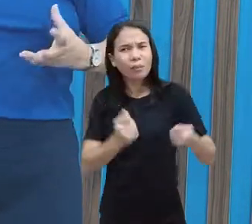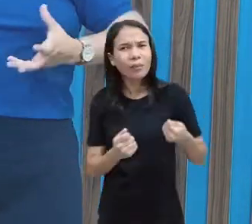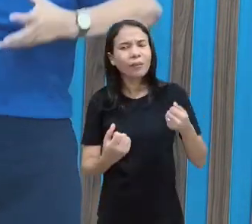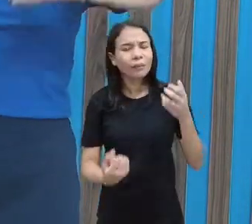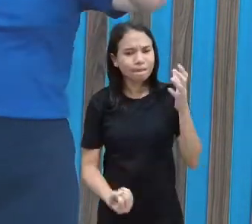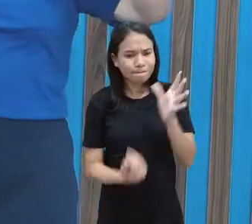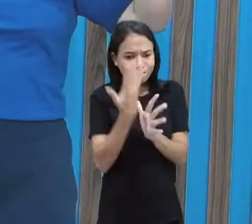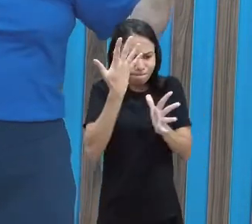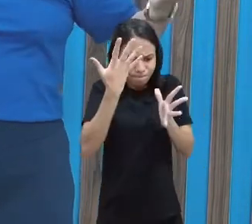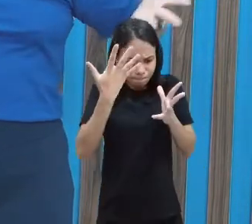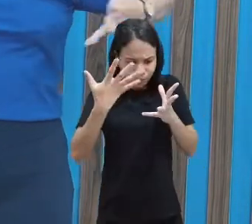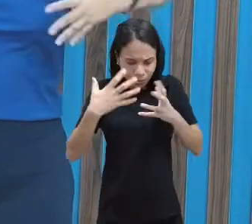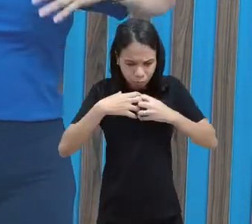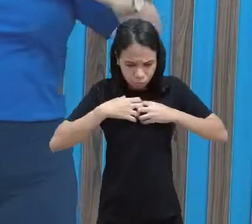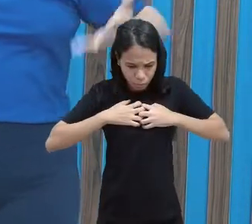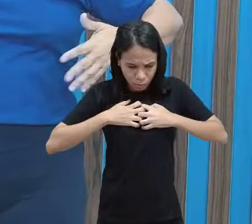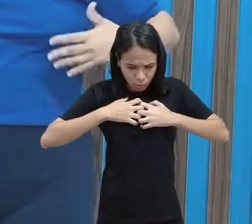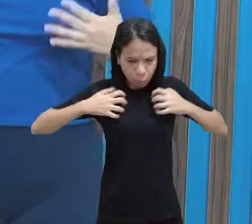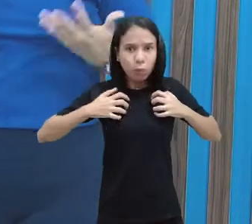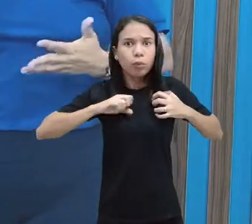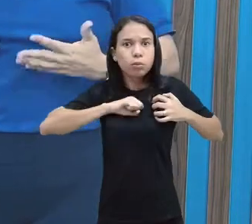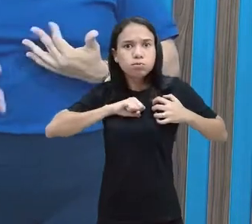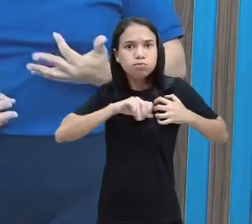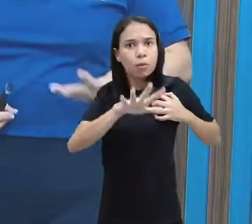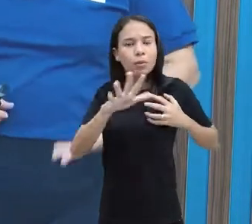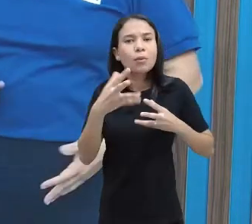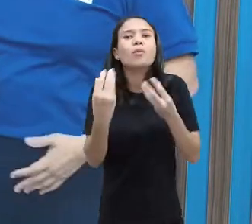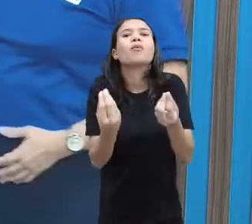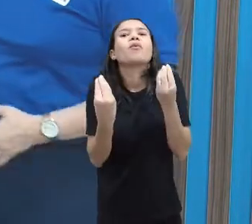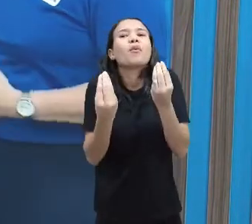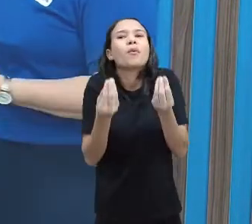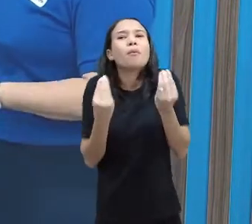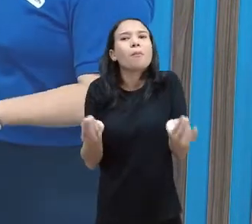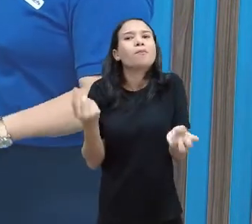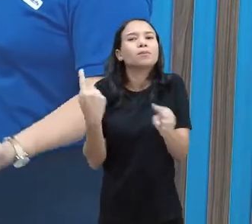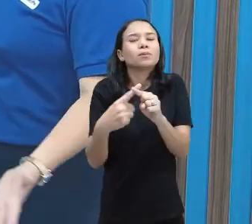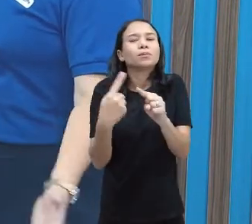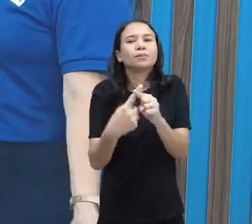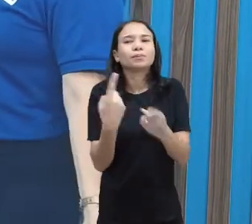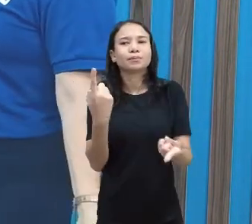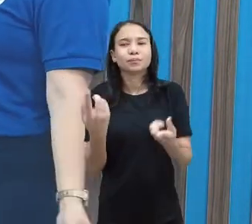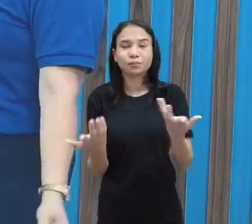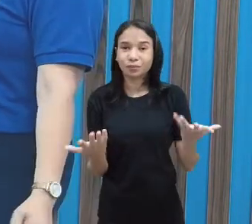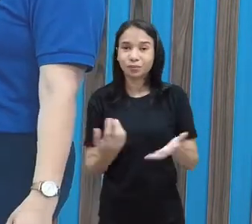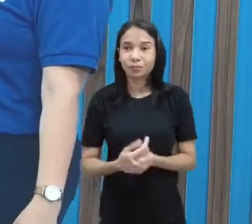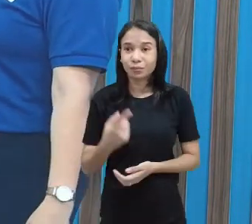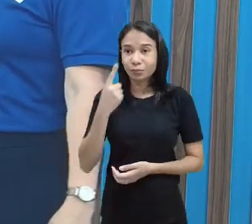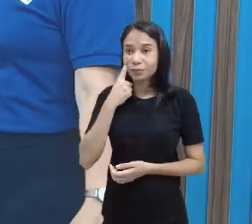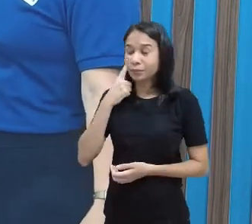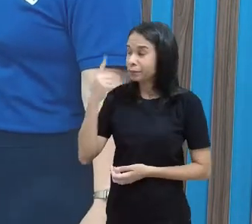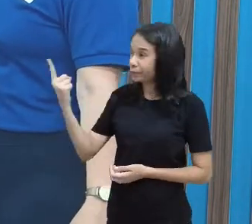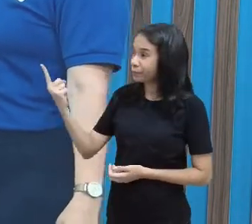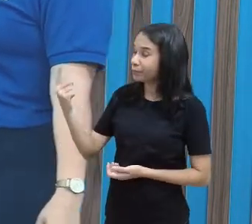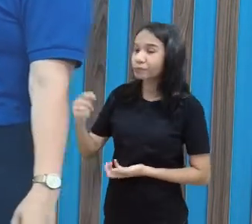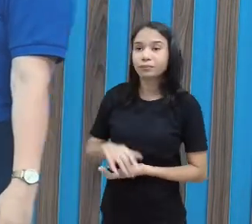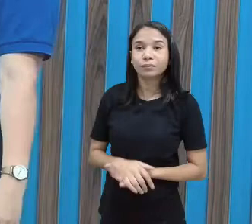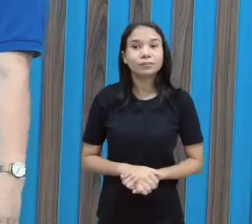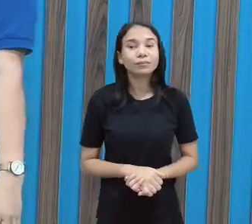pudesse, né, aflorar, surgir esses movimentos? Né? O que estava acontecendo? Então, vocês estão vendo